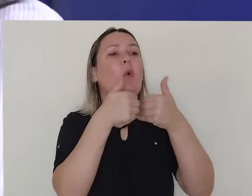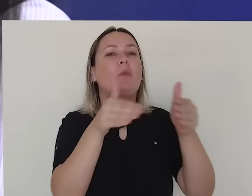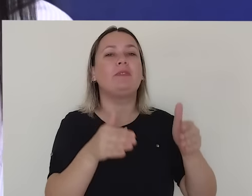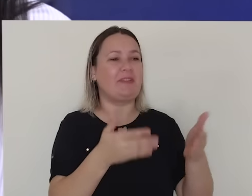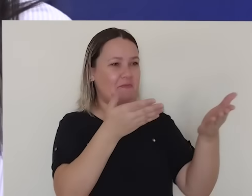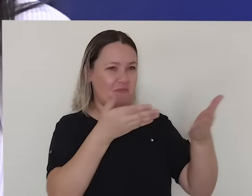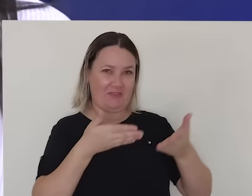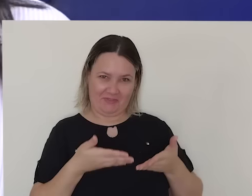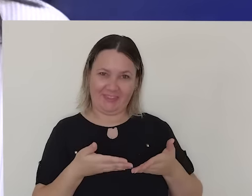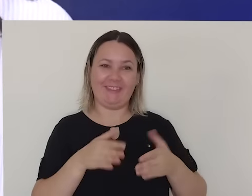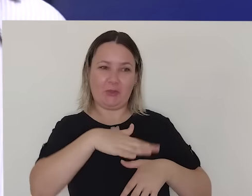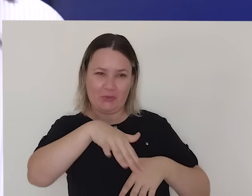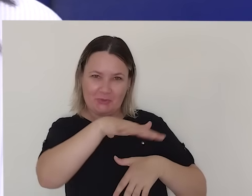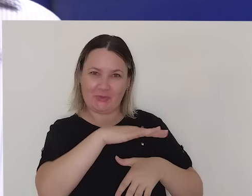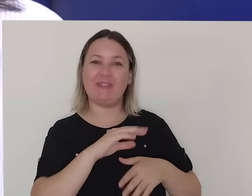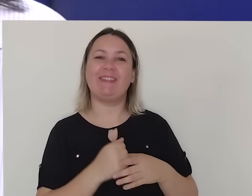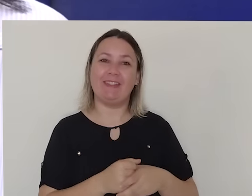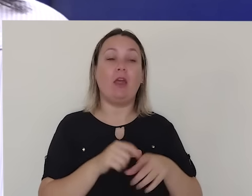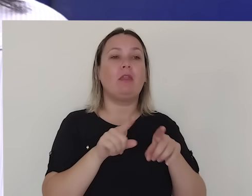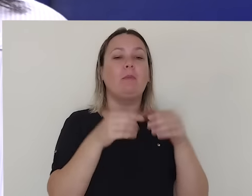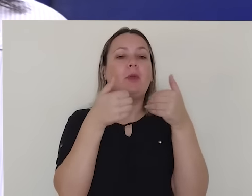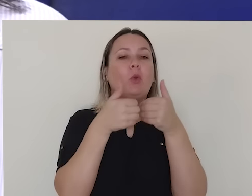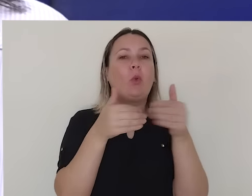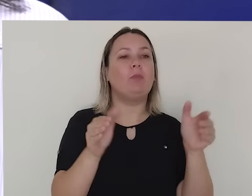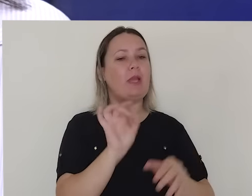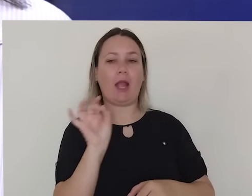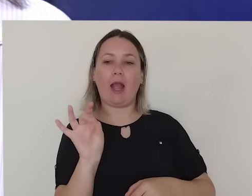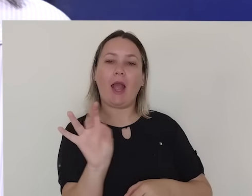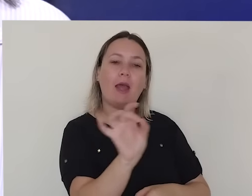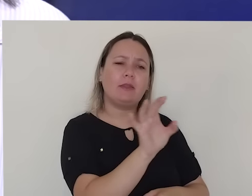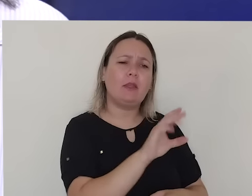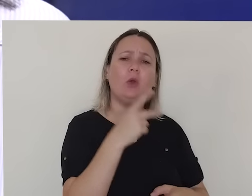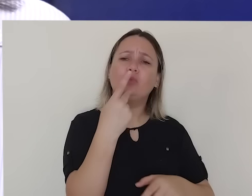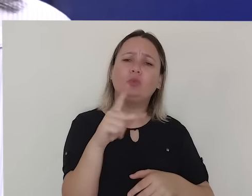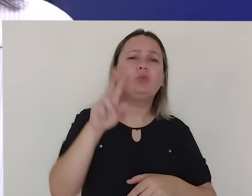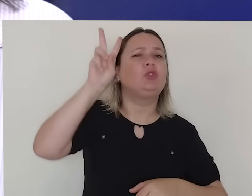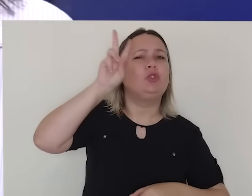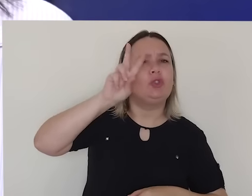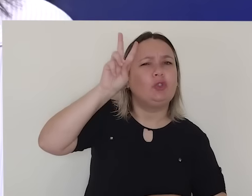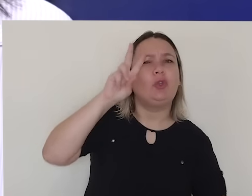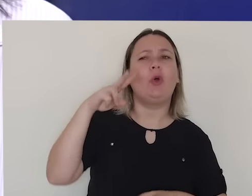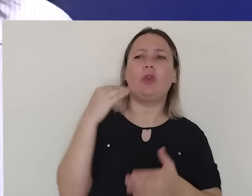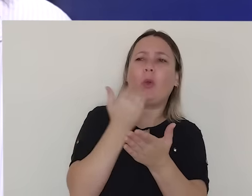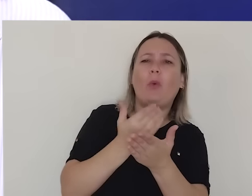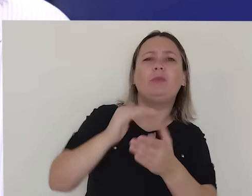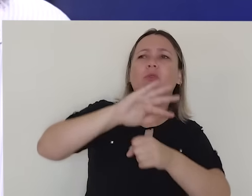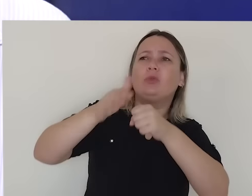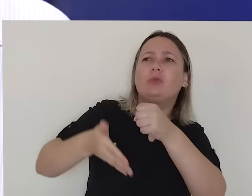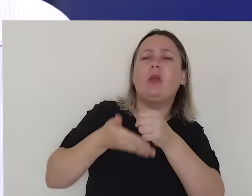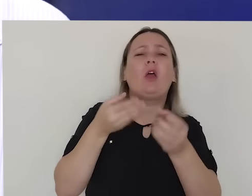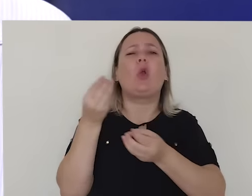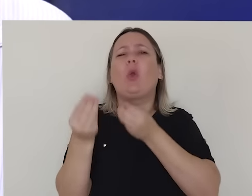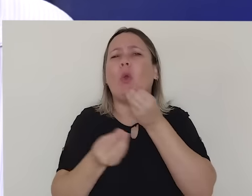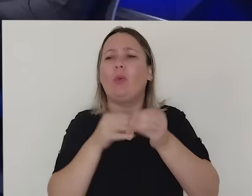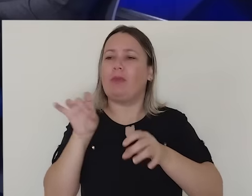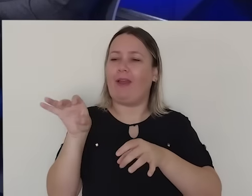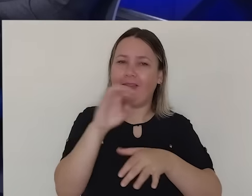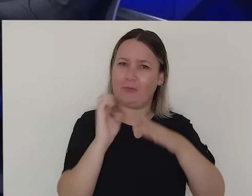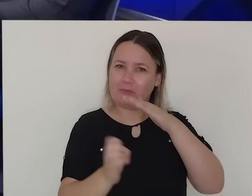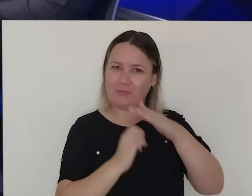boas-vindas a todos vocês e abrindo Então para que cada um Fale um um pouquinho sobre a sua jornada em sustentabilidade em cada uma das suas empresas pode